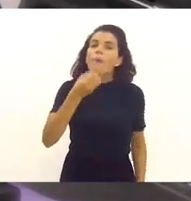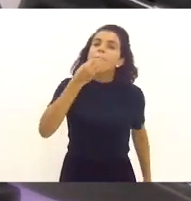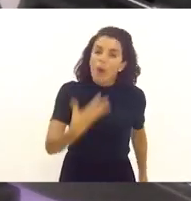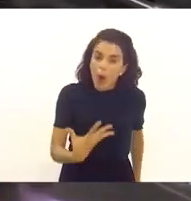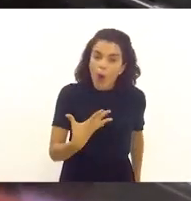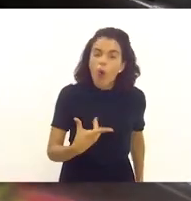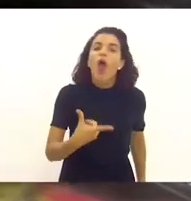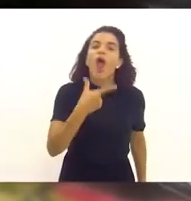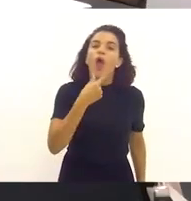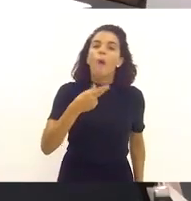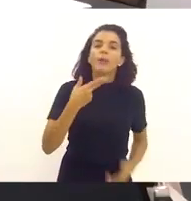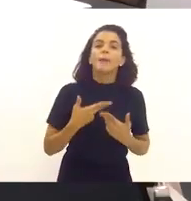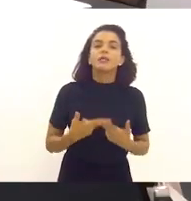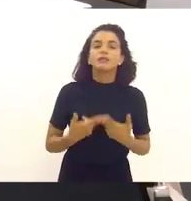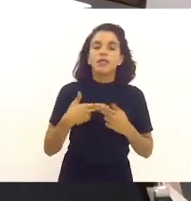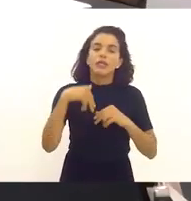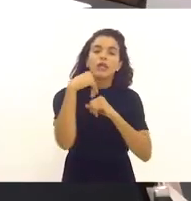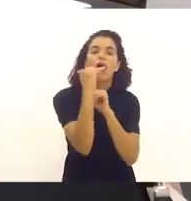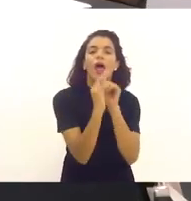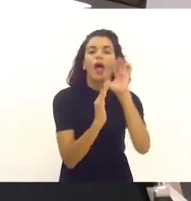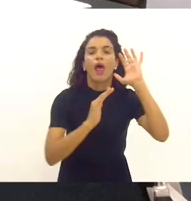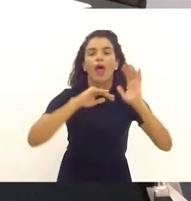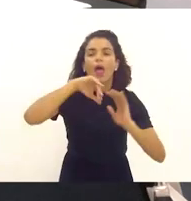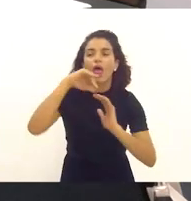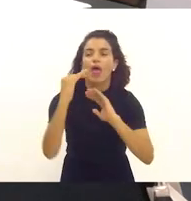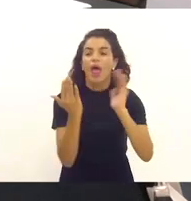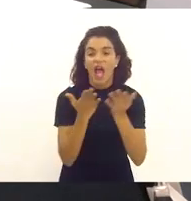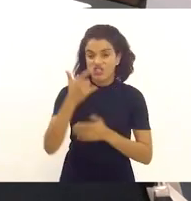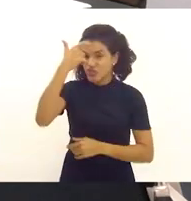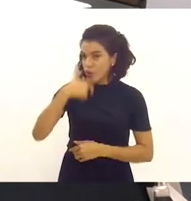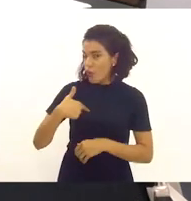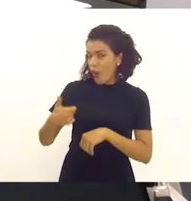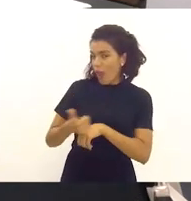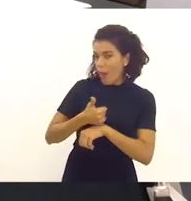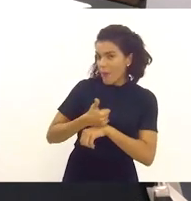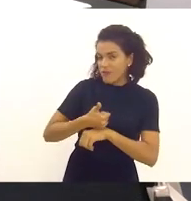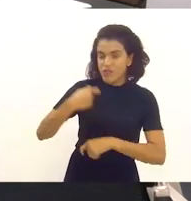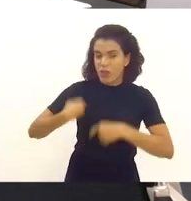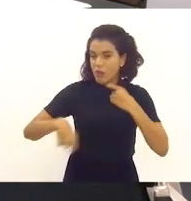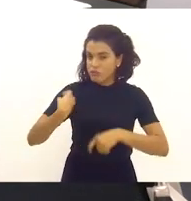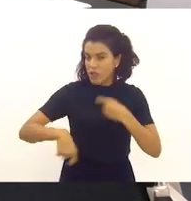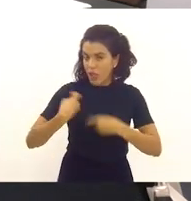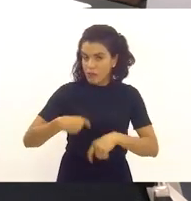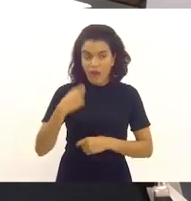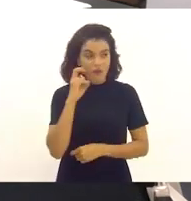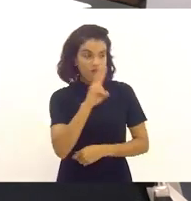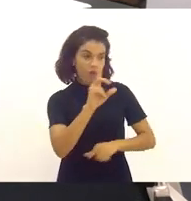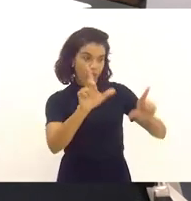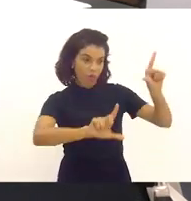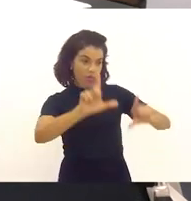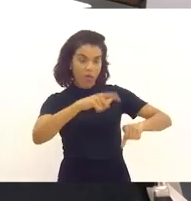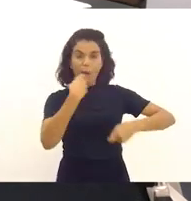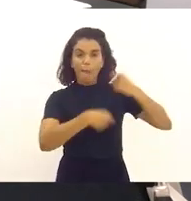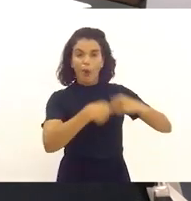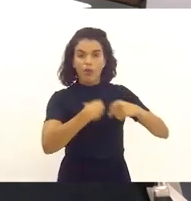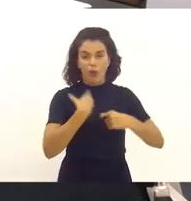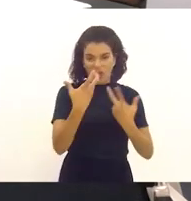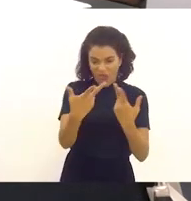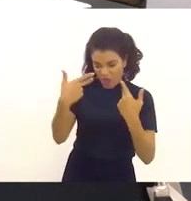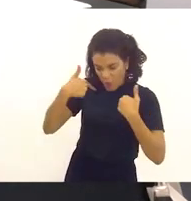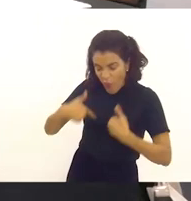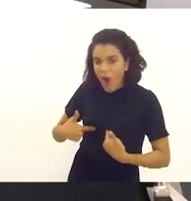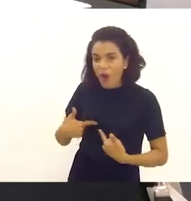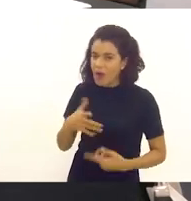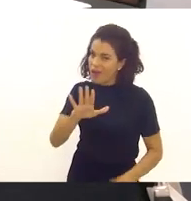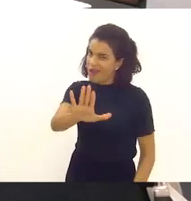é homem que tem paciência com mulher e mais nós não somos atrizes pornô porque os caras vê sexo lá no pornô e quer fazer com a gente